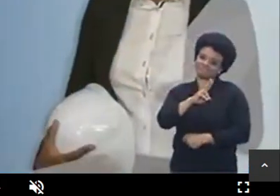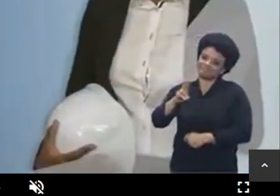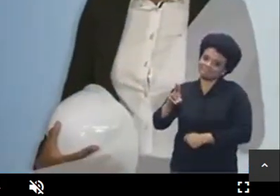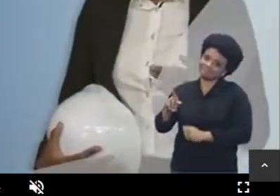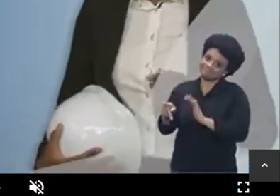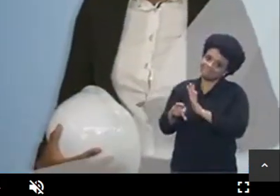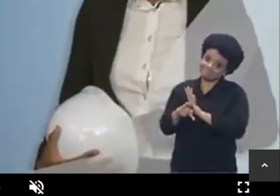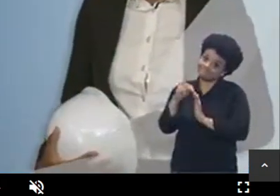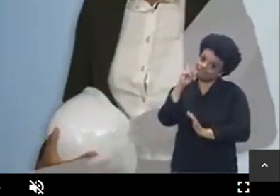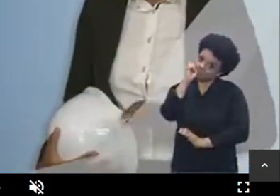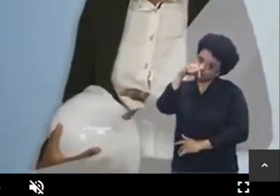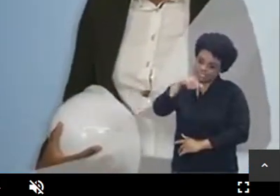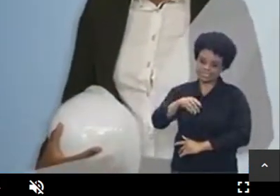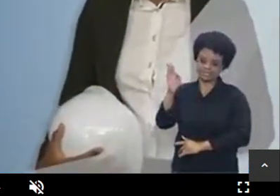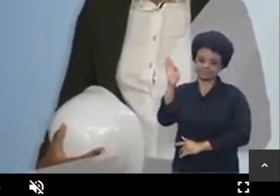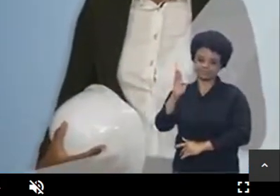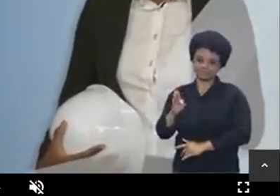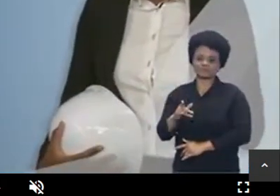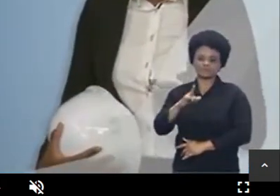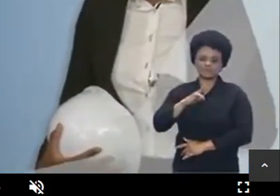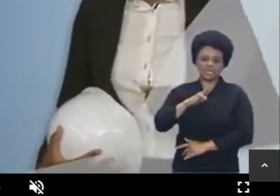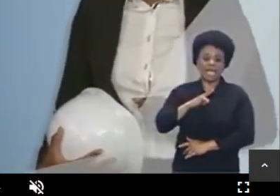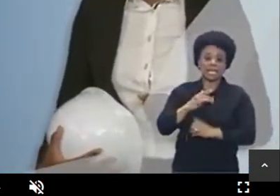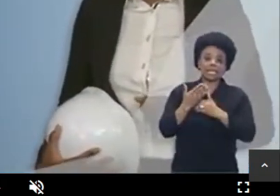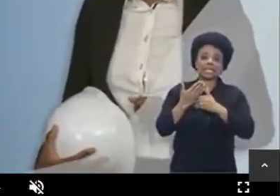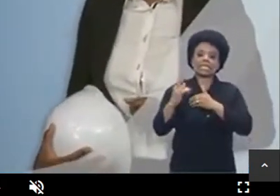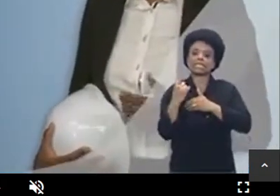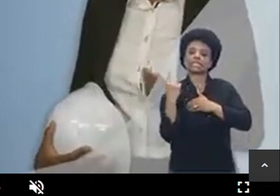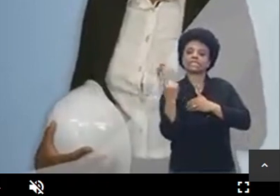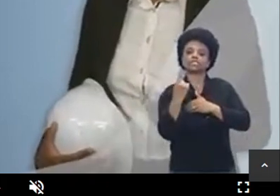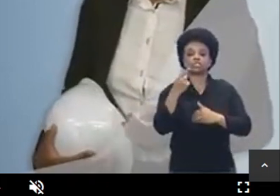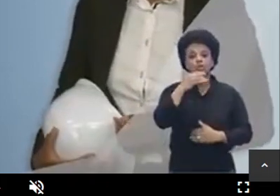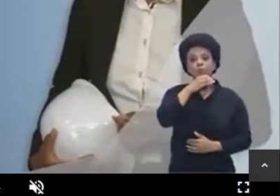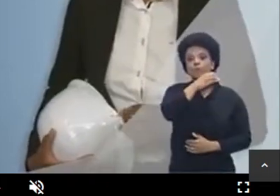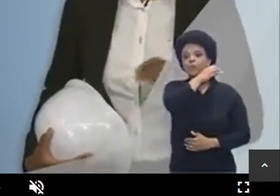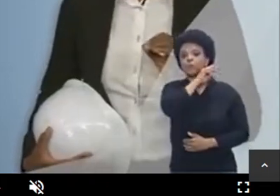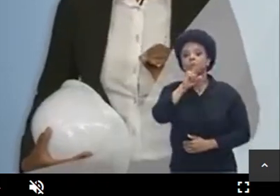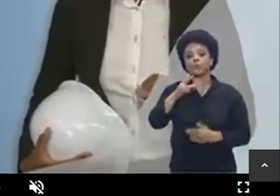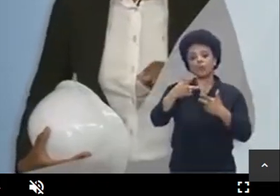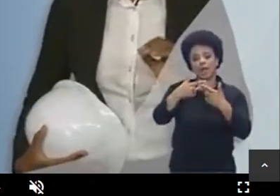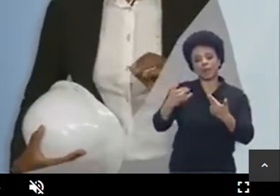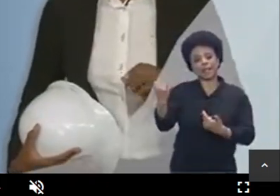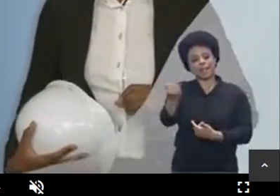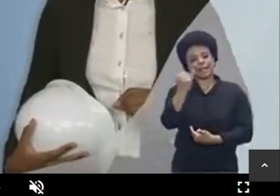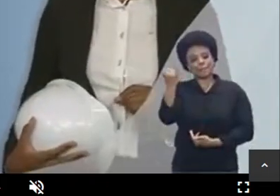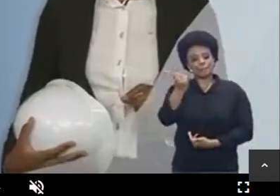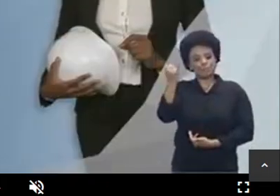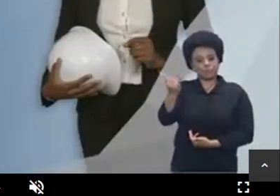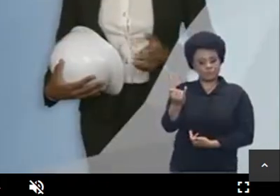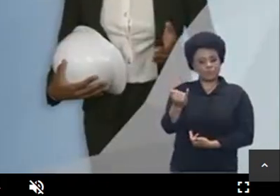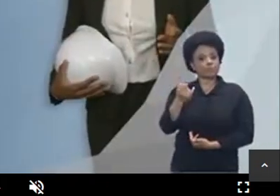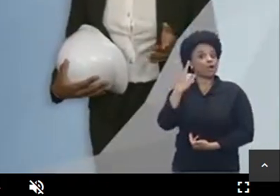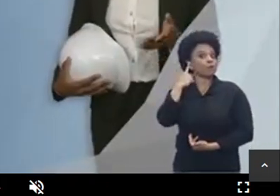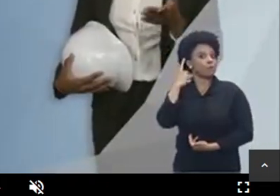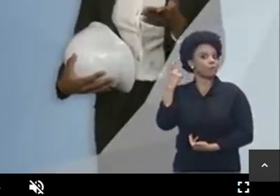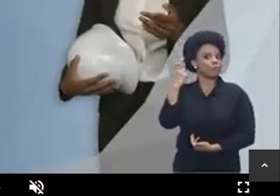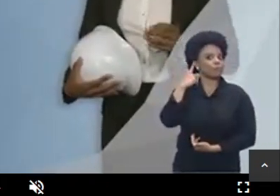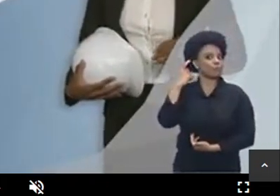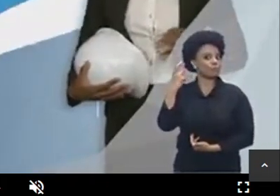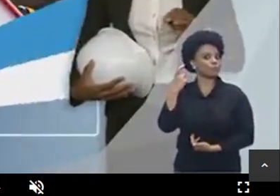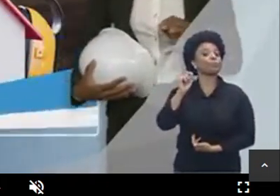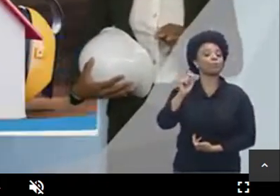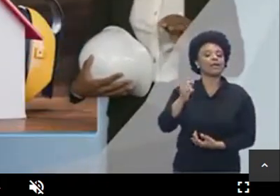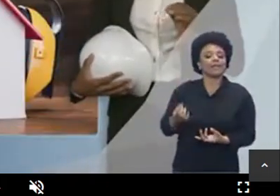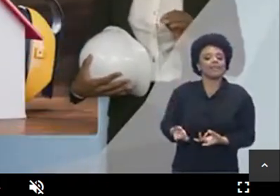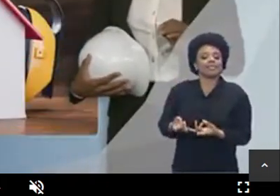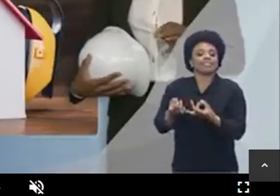Além do isolamento térmico, existem outros itens importantes para o projeto. Um deles é o isolamento acústico. É ele que proporciona